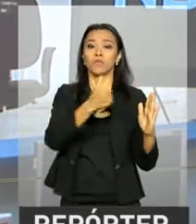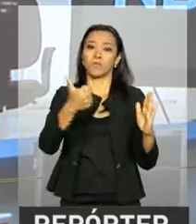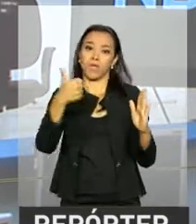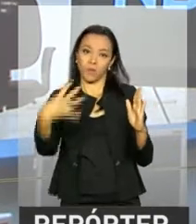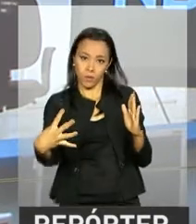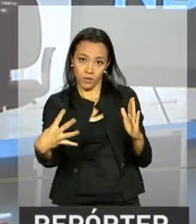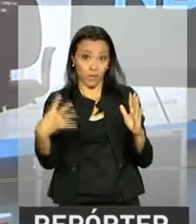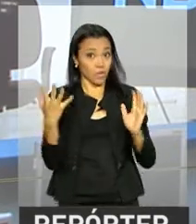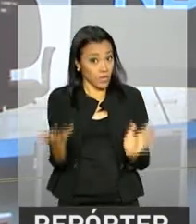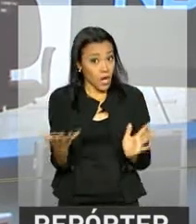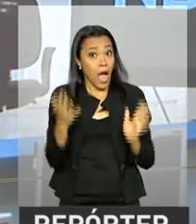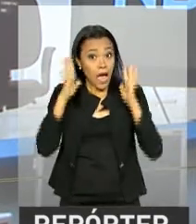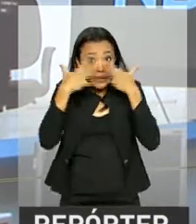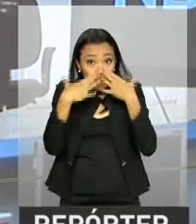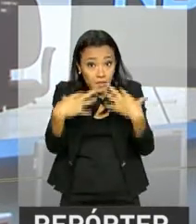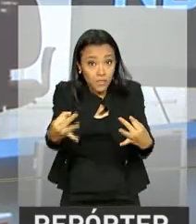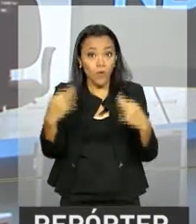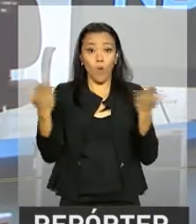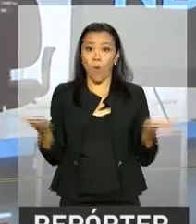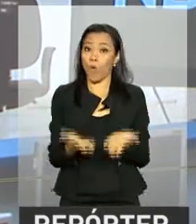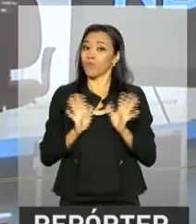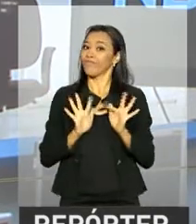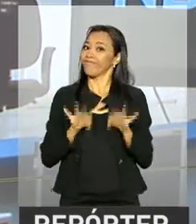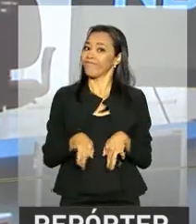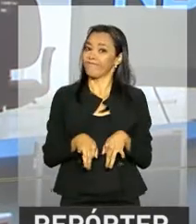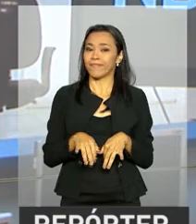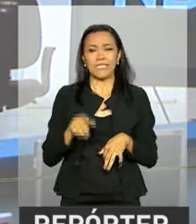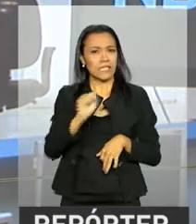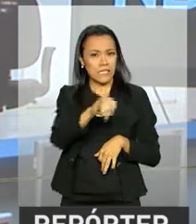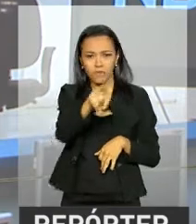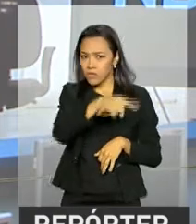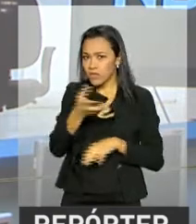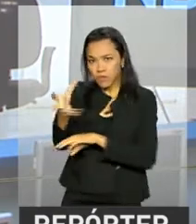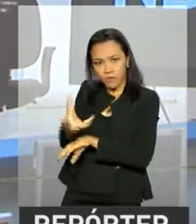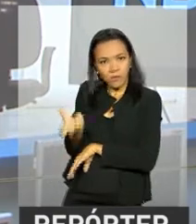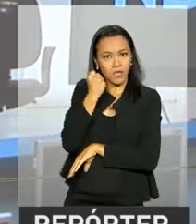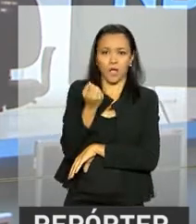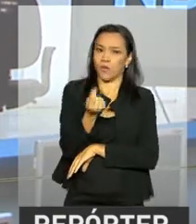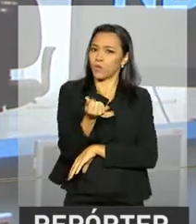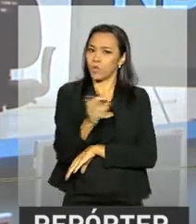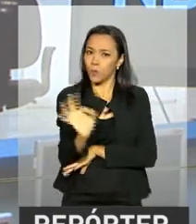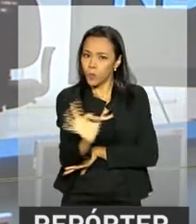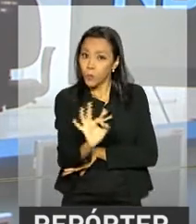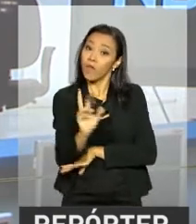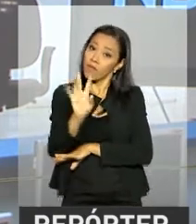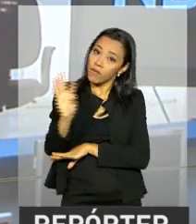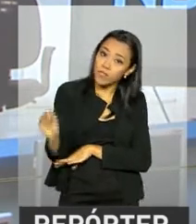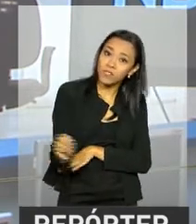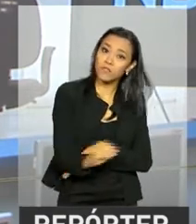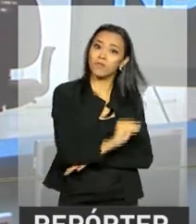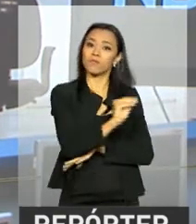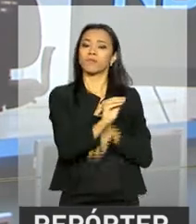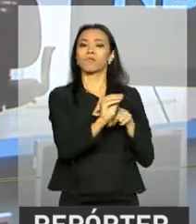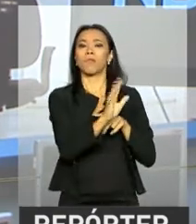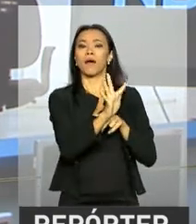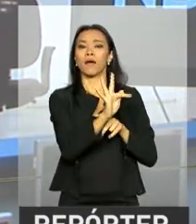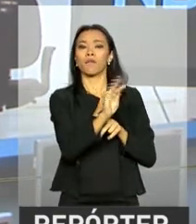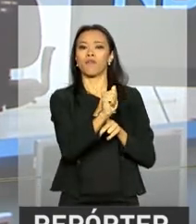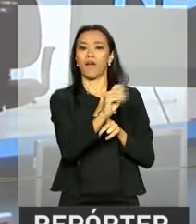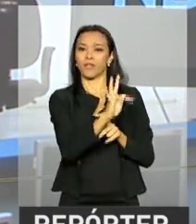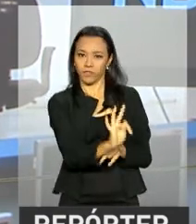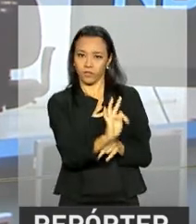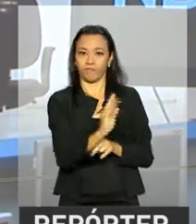o prazo termina hoje o dinheiro que não for retirado vai para o fundo de amparo ao trabalhador